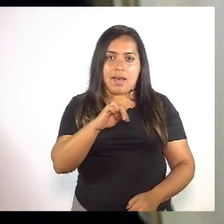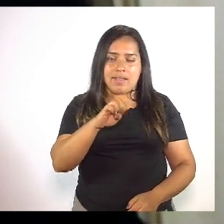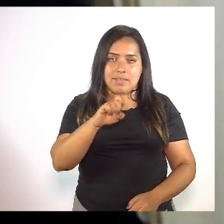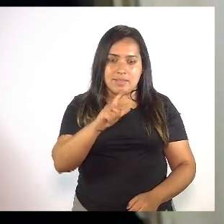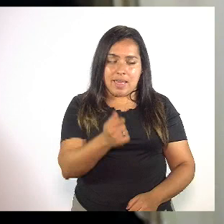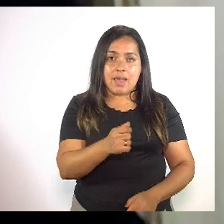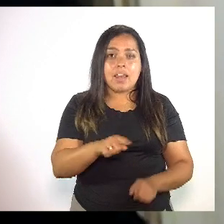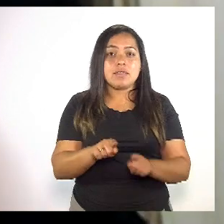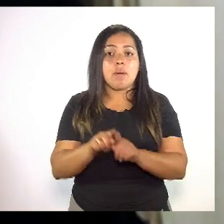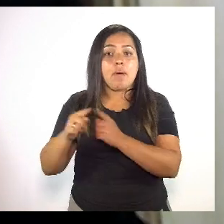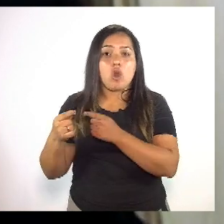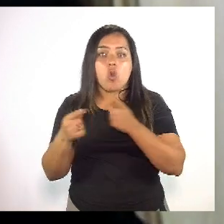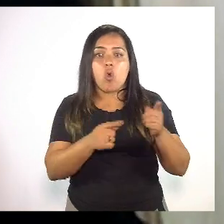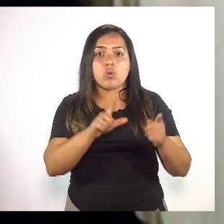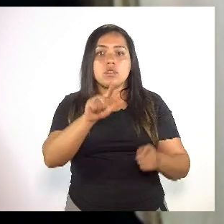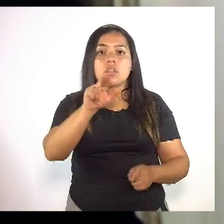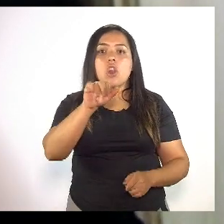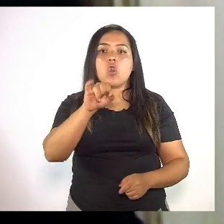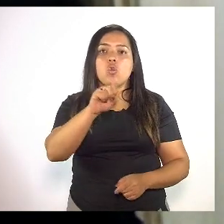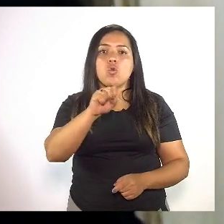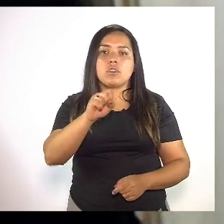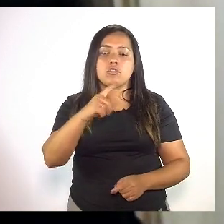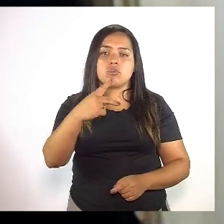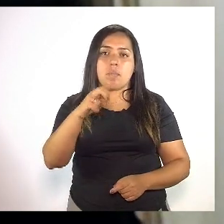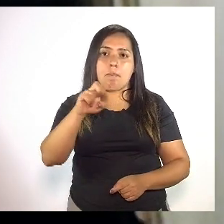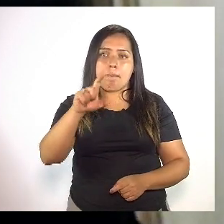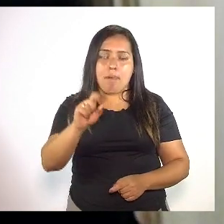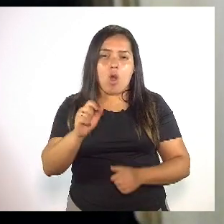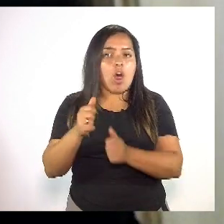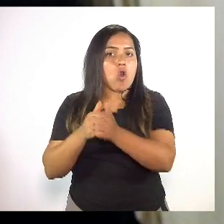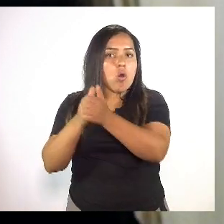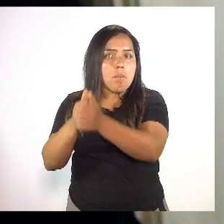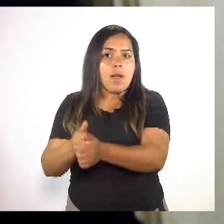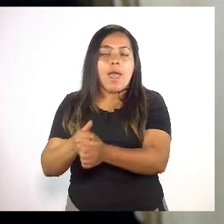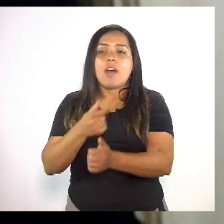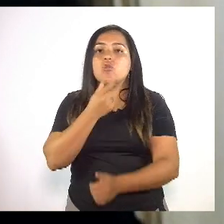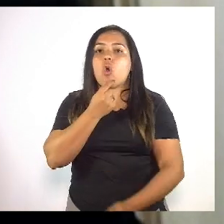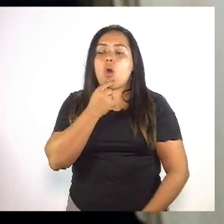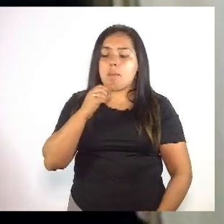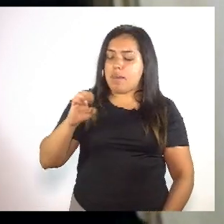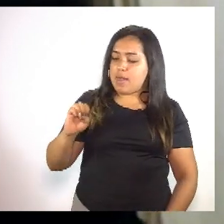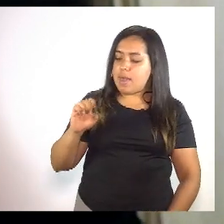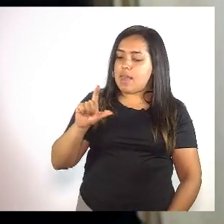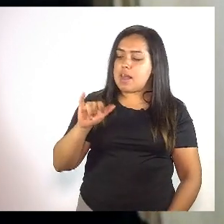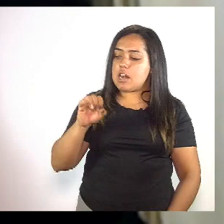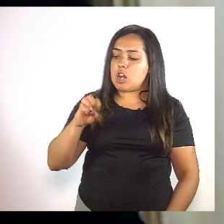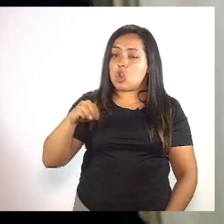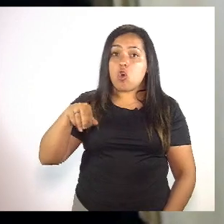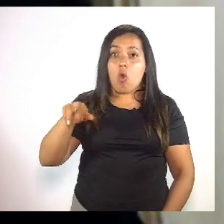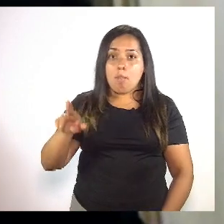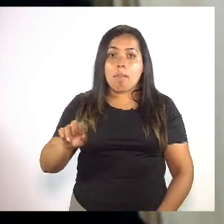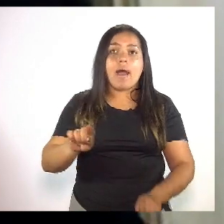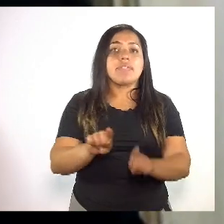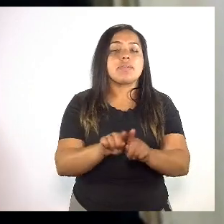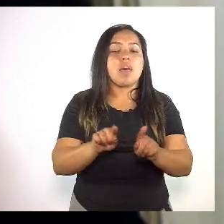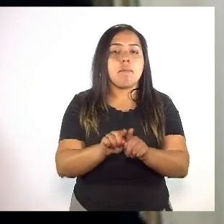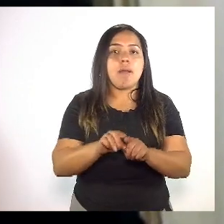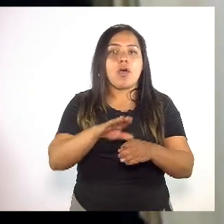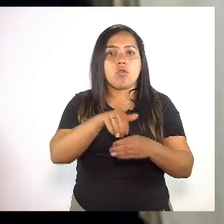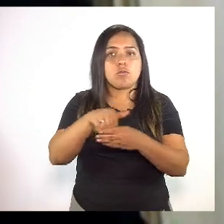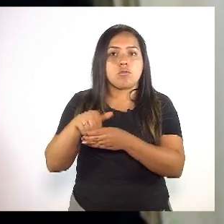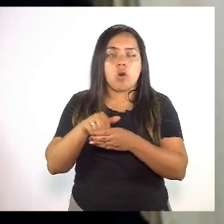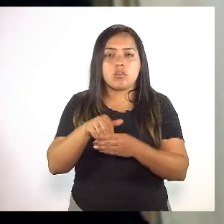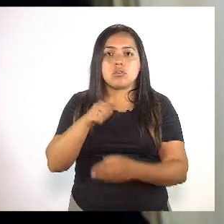Paulo, já devidamente acompanhado pelo deputado Eliomar, como temos também o voto da